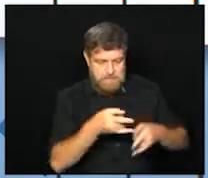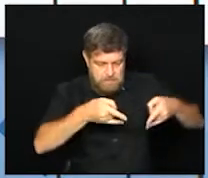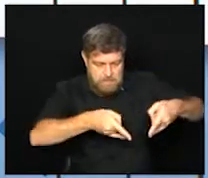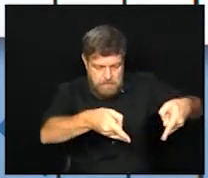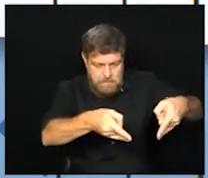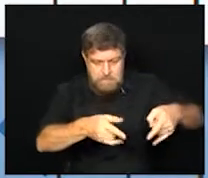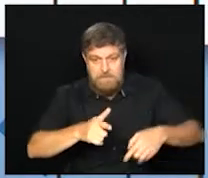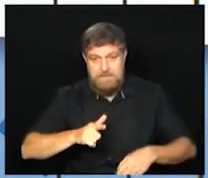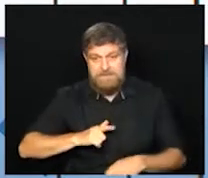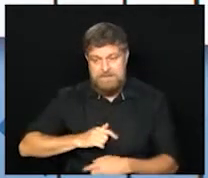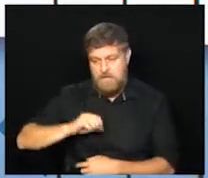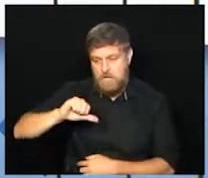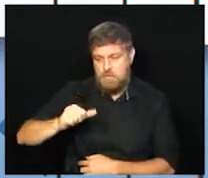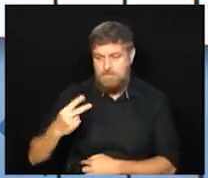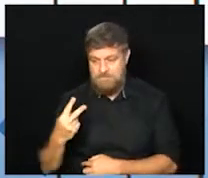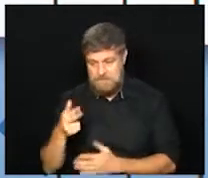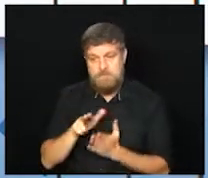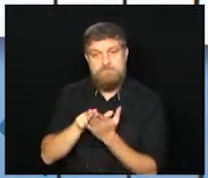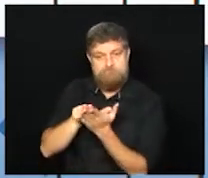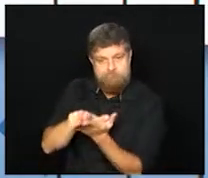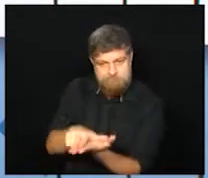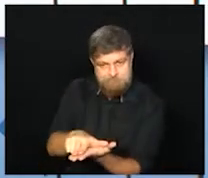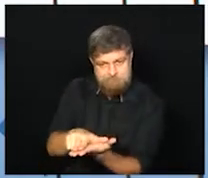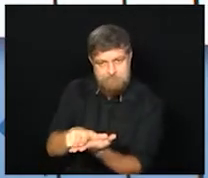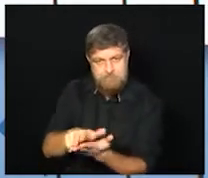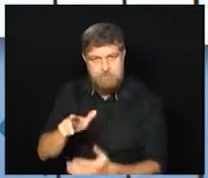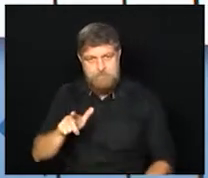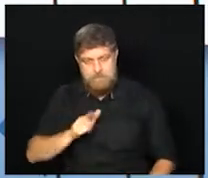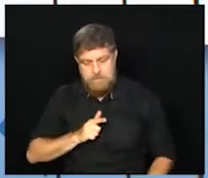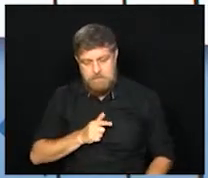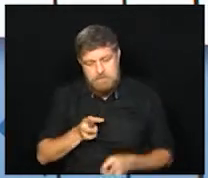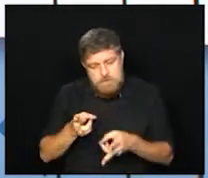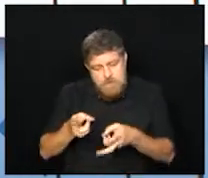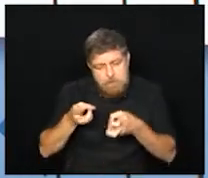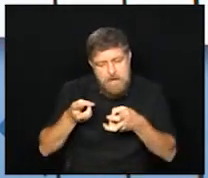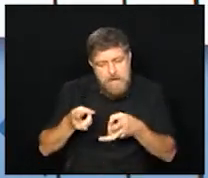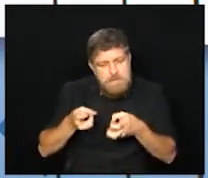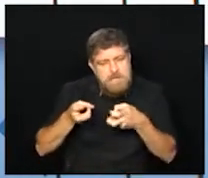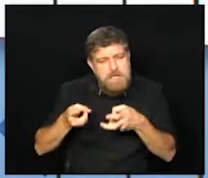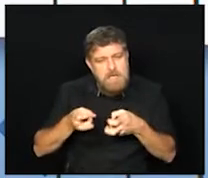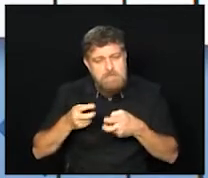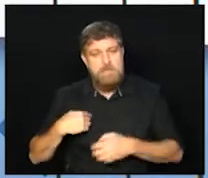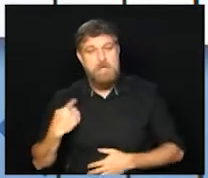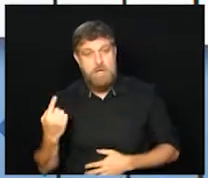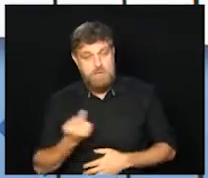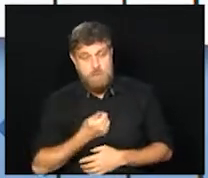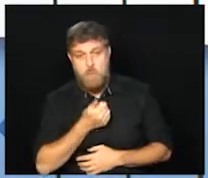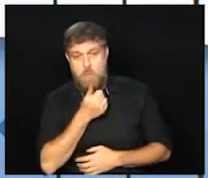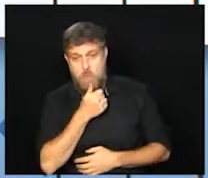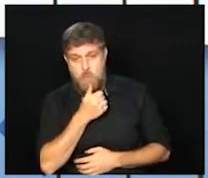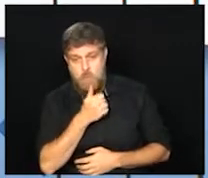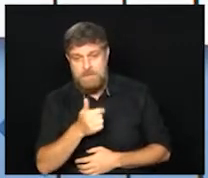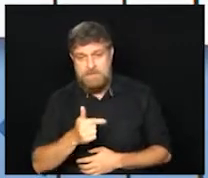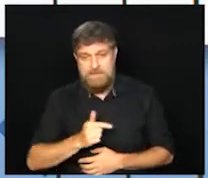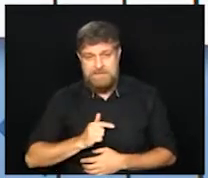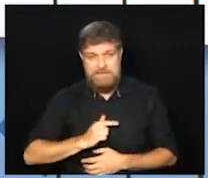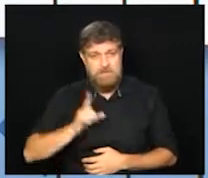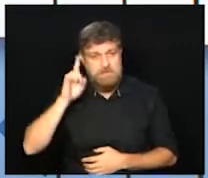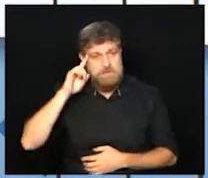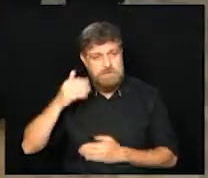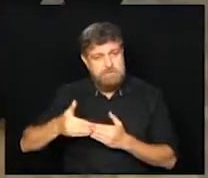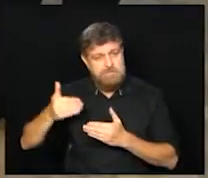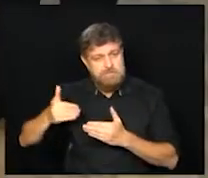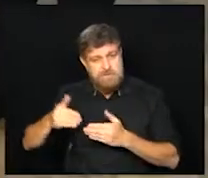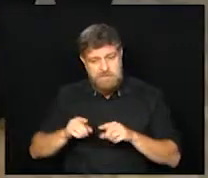dos quais 92 estavam ocupados. Então, a gente percebe que a gente ainda mantém alguns dias, Gabriel, um pouco